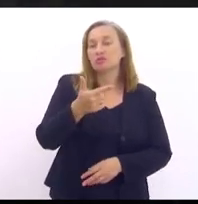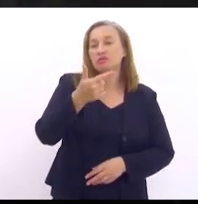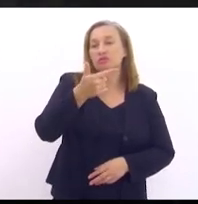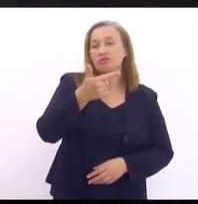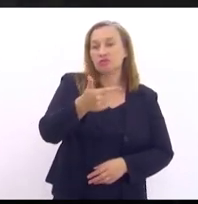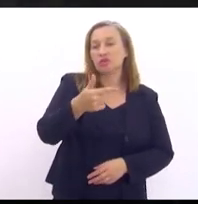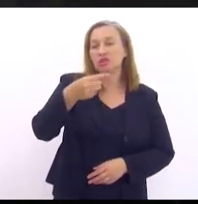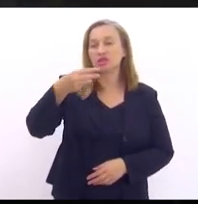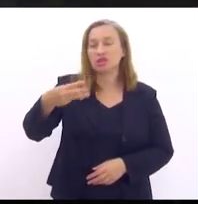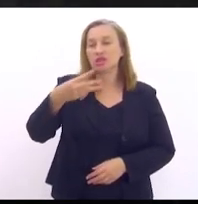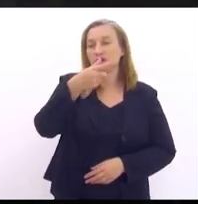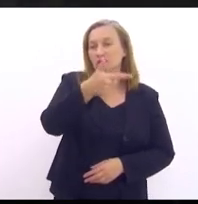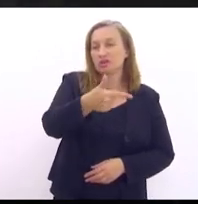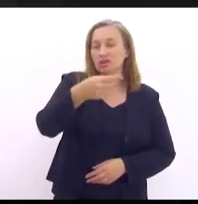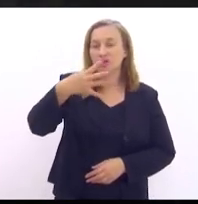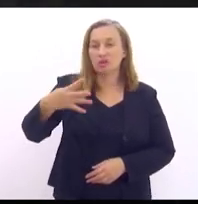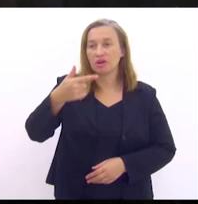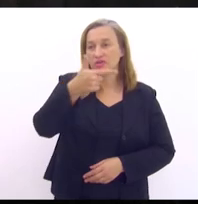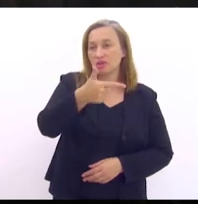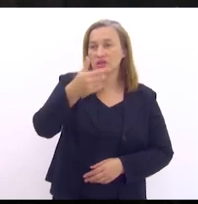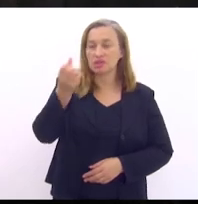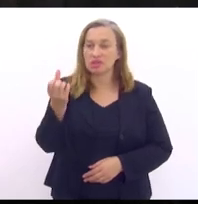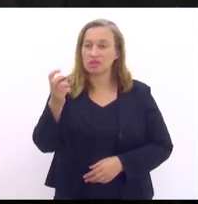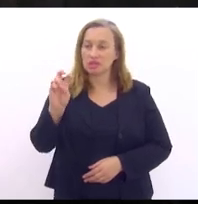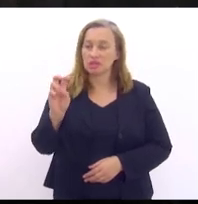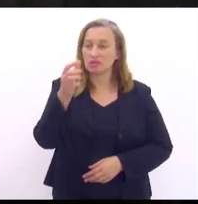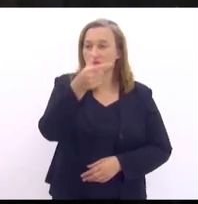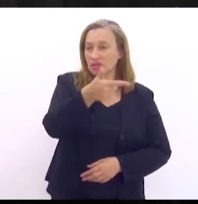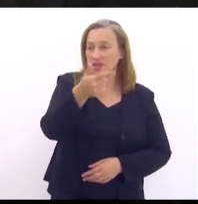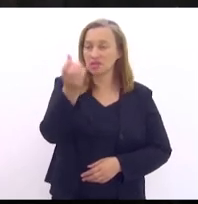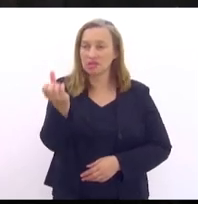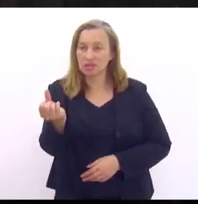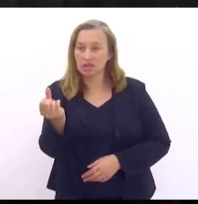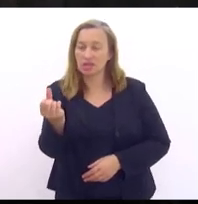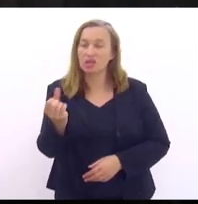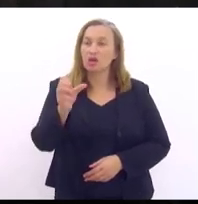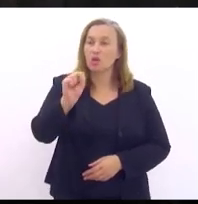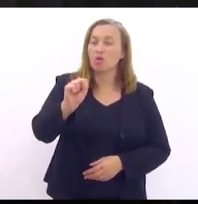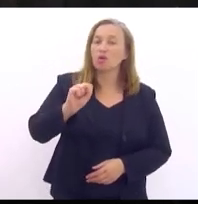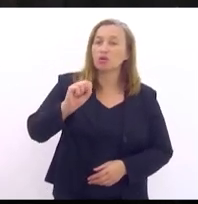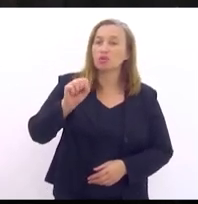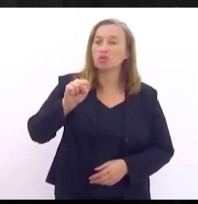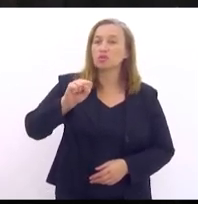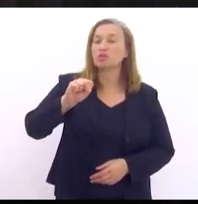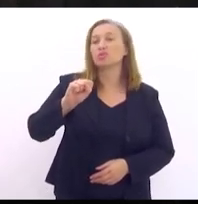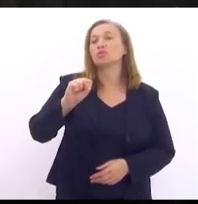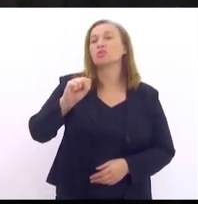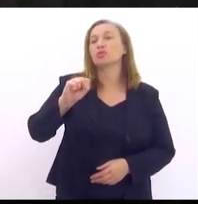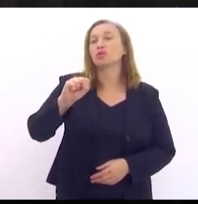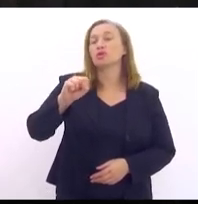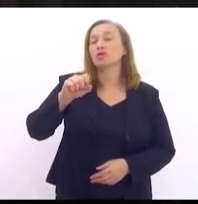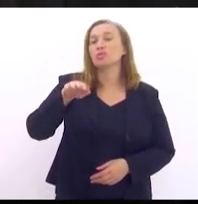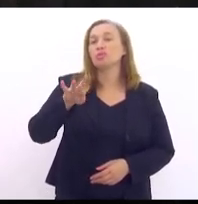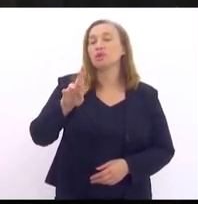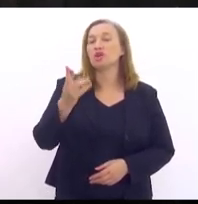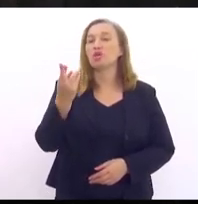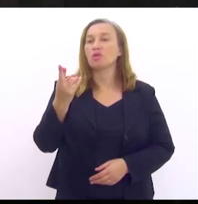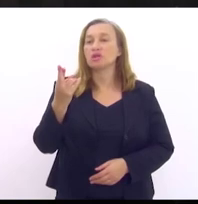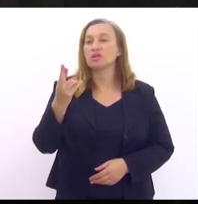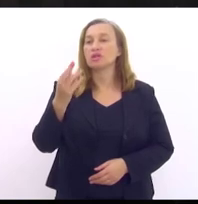de um entorno de 8 bilhões e meio. 8 bilhões e meio